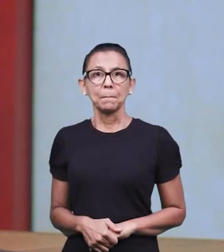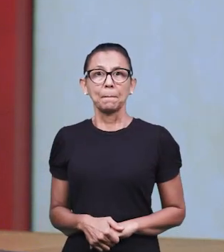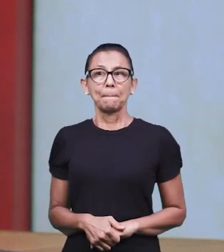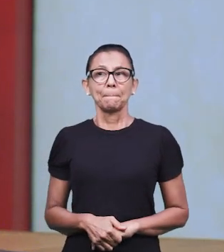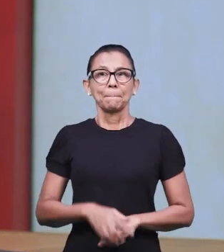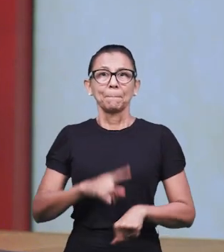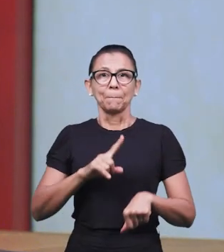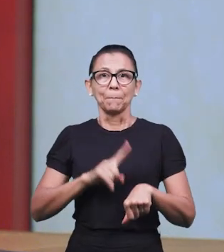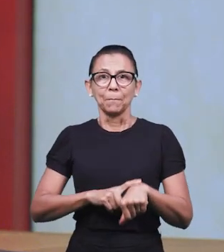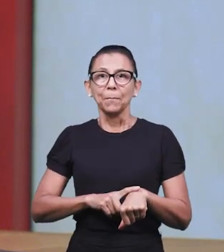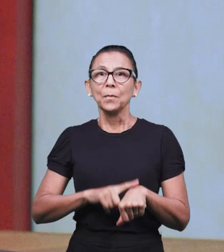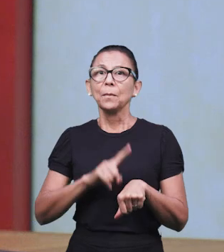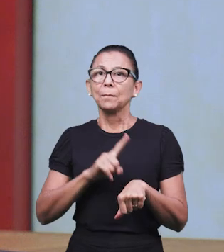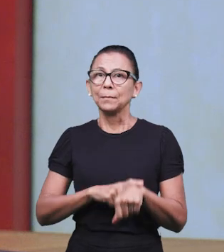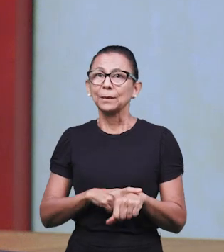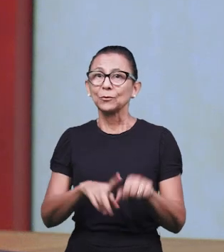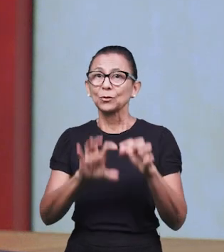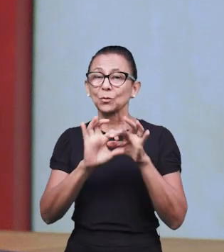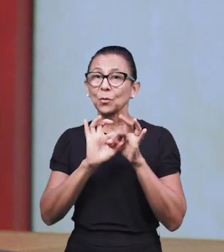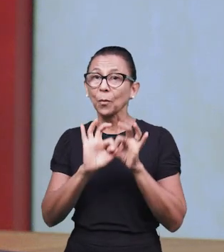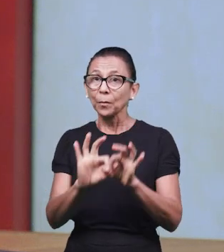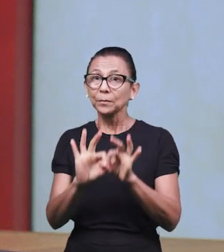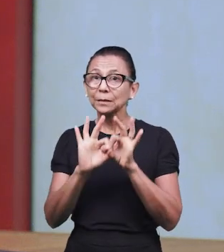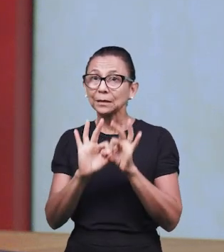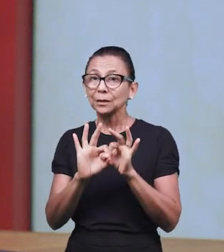visitação do Espírito Santo na igreja.